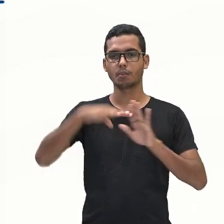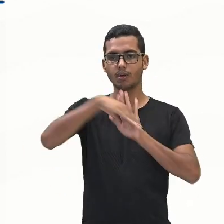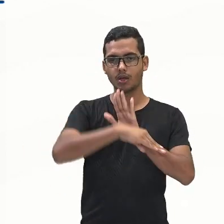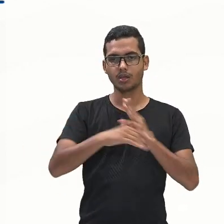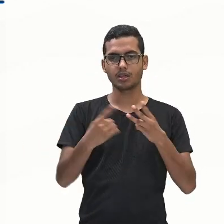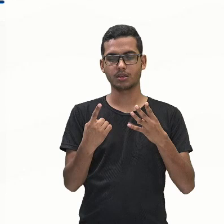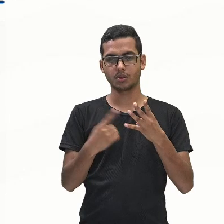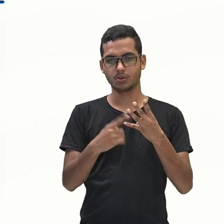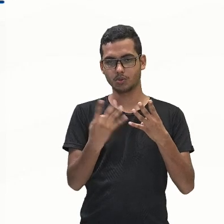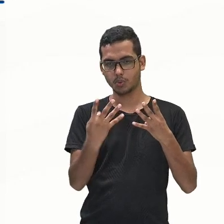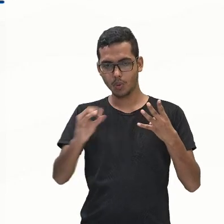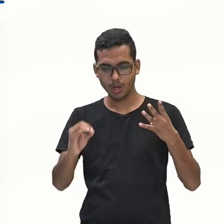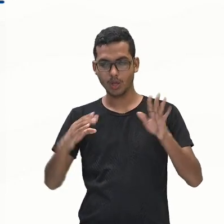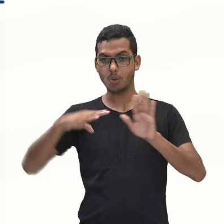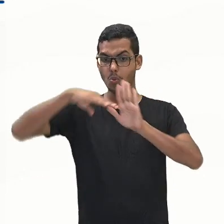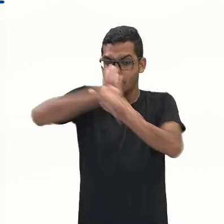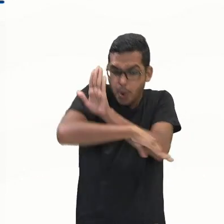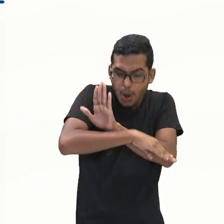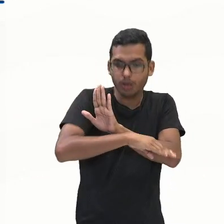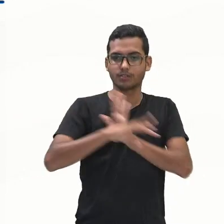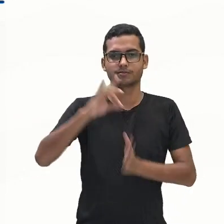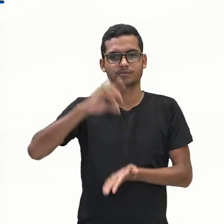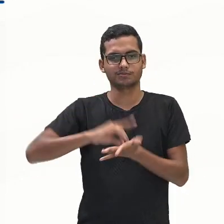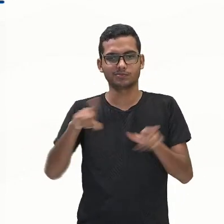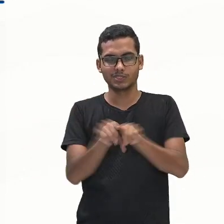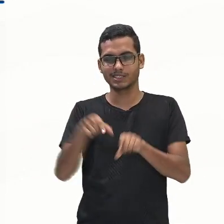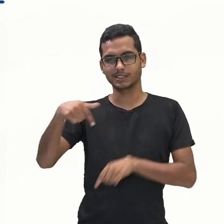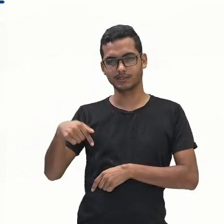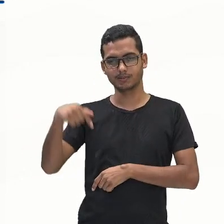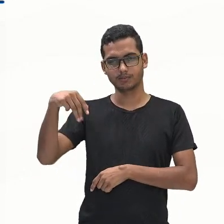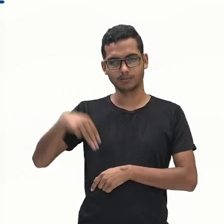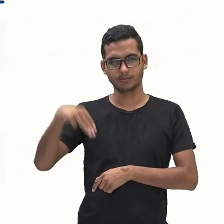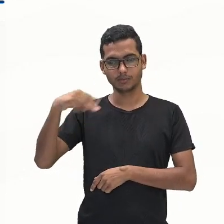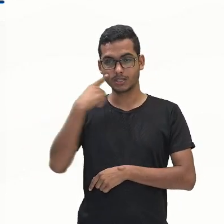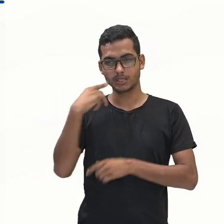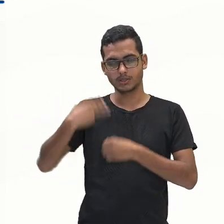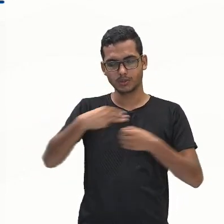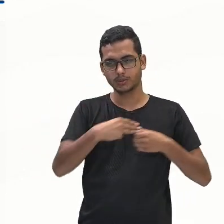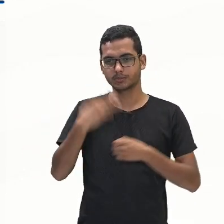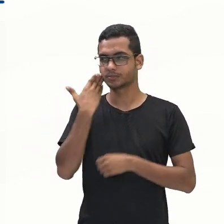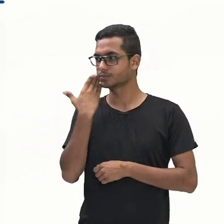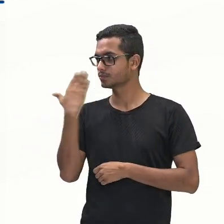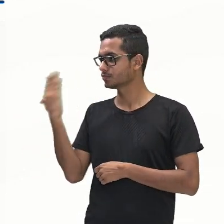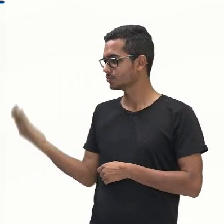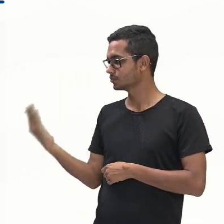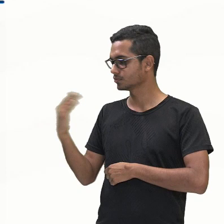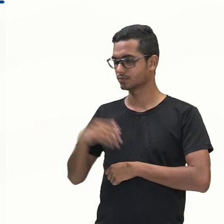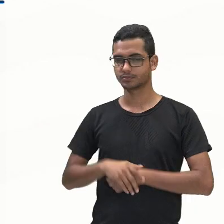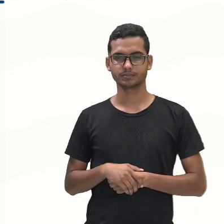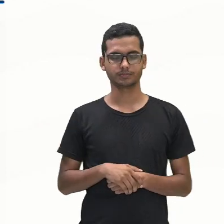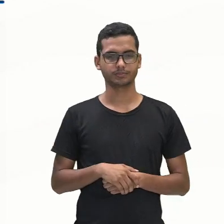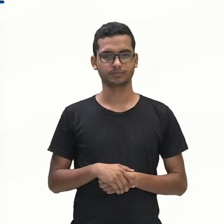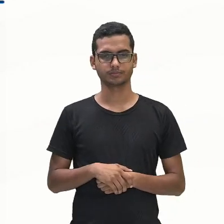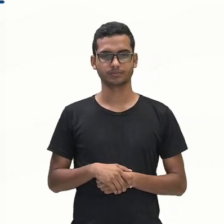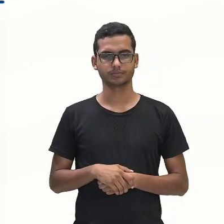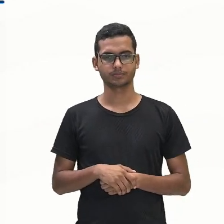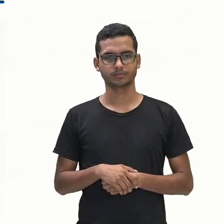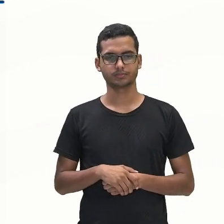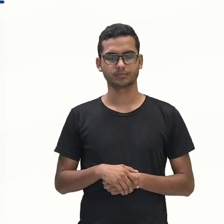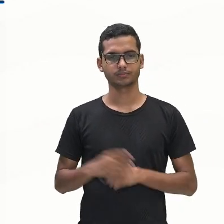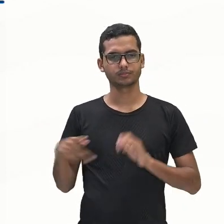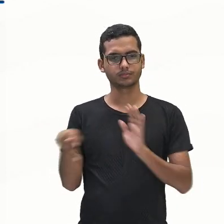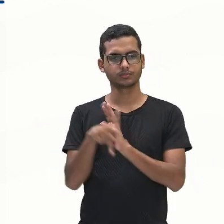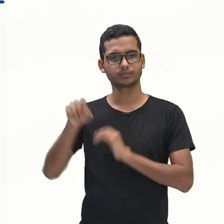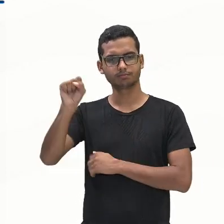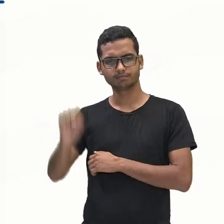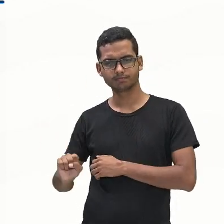municípios aqui muito baixo, né? Que está aqui um pouco, aqui nessa parte, mais ao sul do Amazonas,